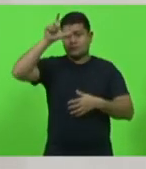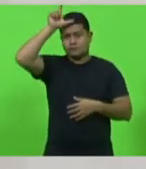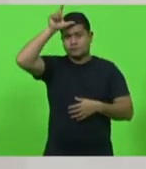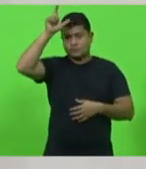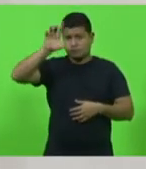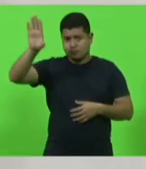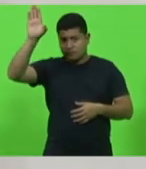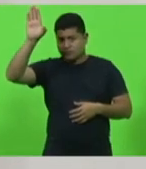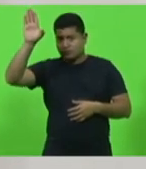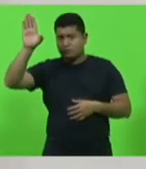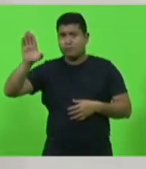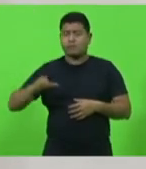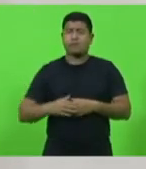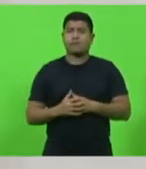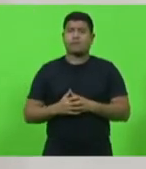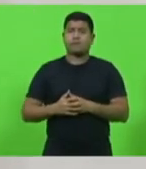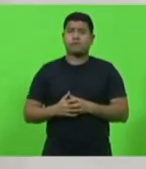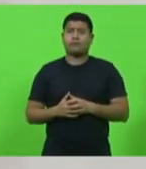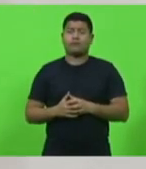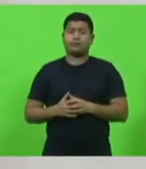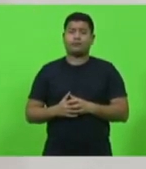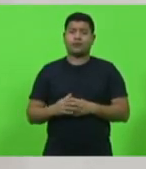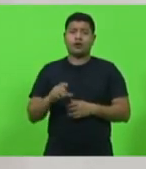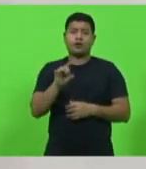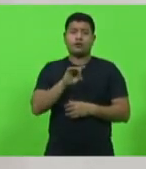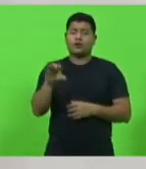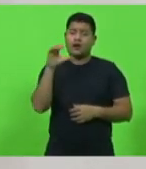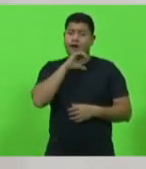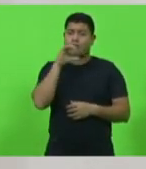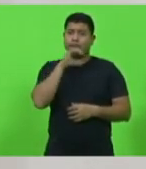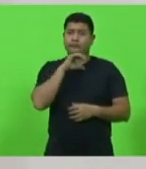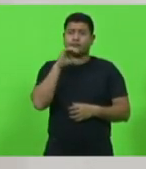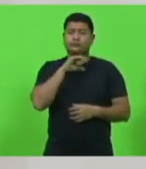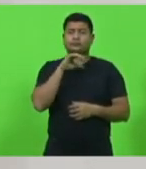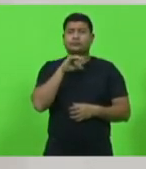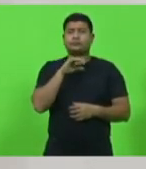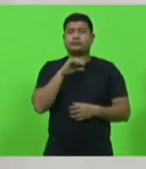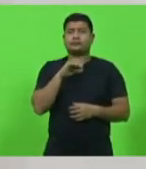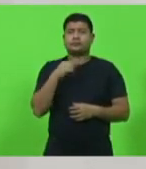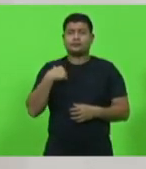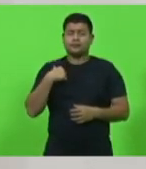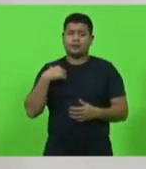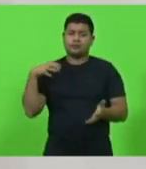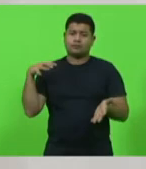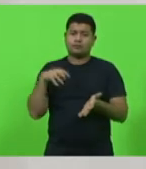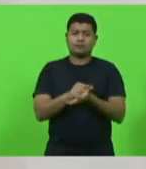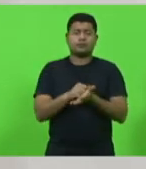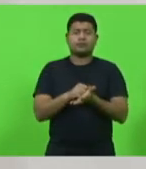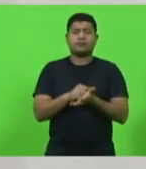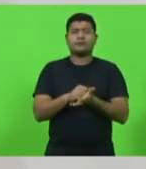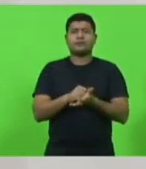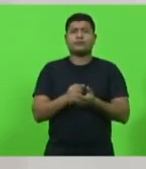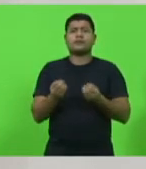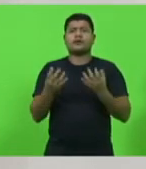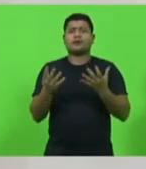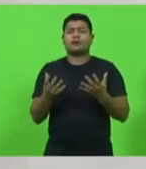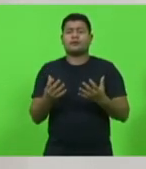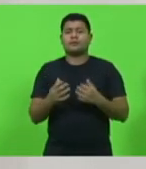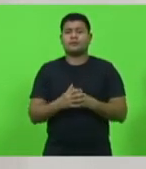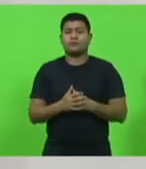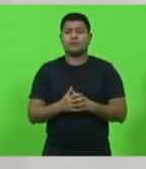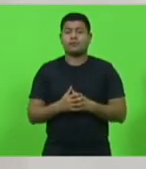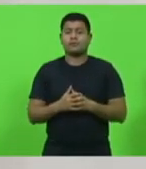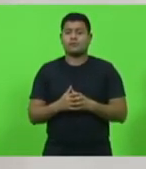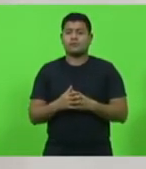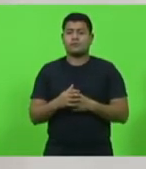Tá? E só rapidamente, então, eu me inscrevi ali. Eu, final de